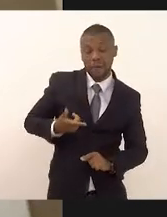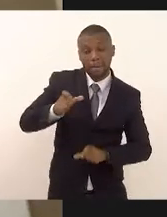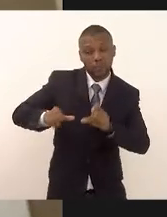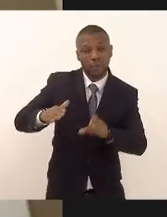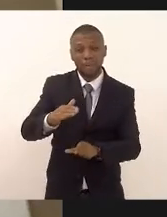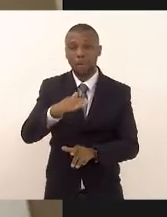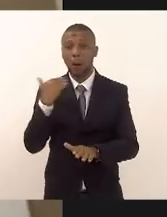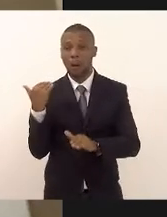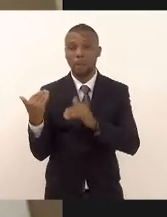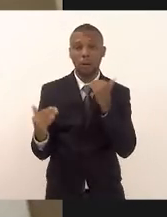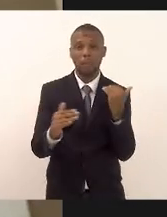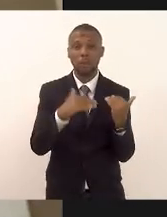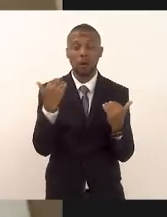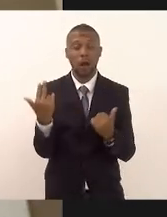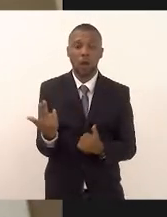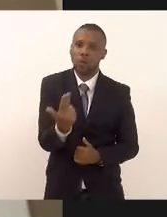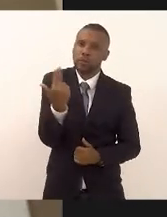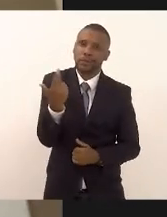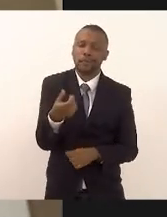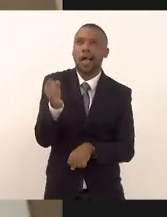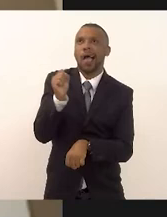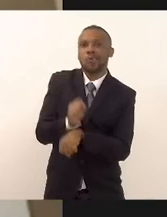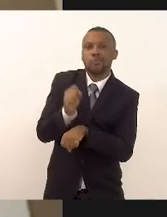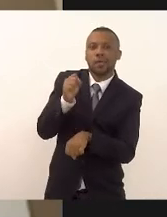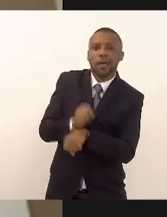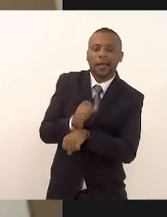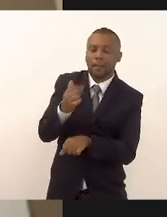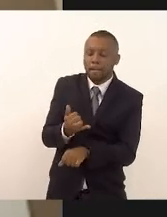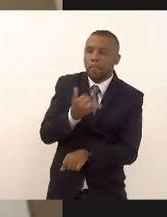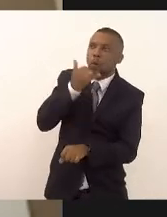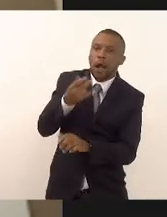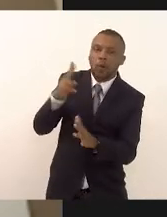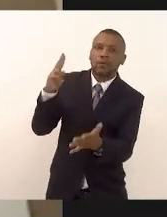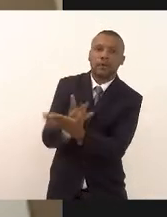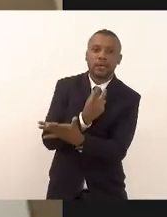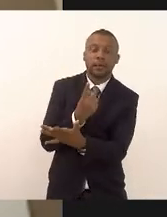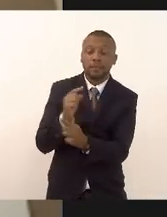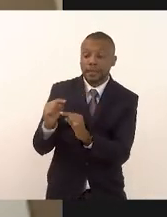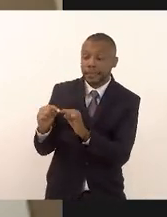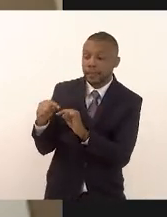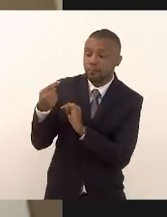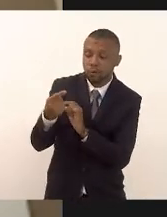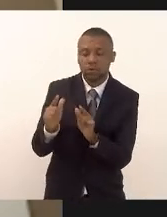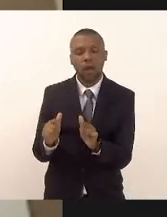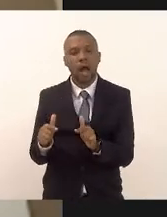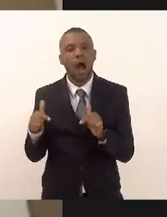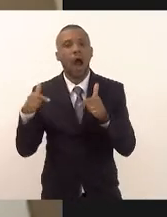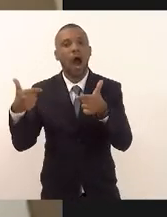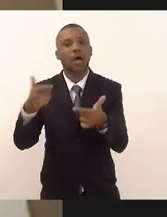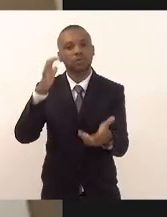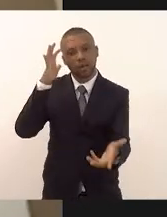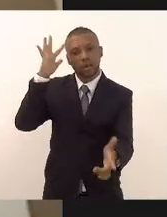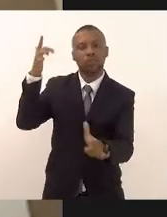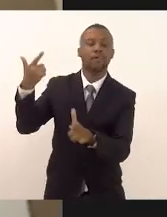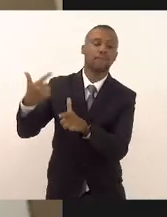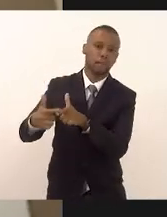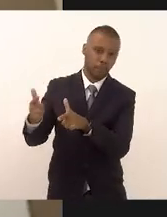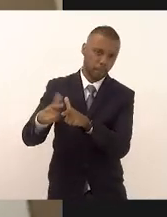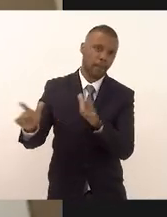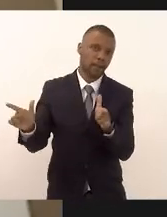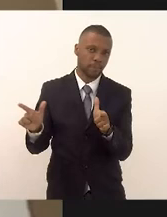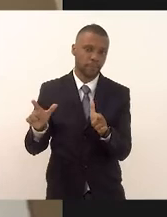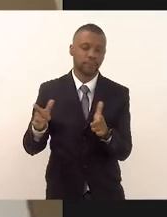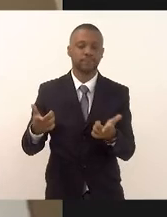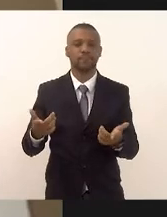aguardando, esperando que as tragédias aconteçam para que se tomem as providências devidas e